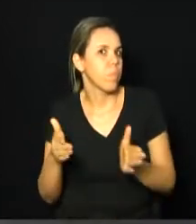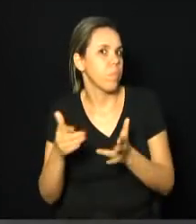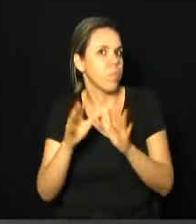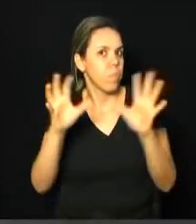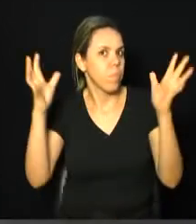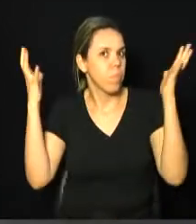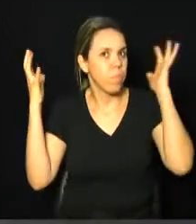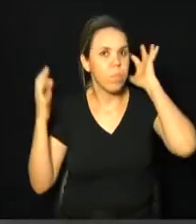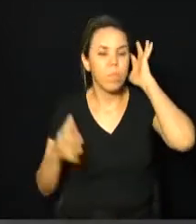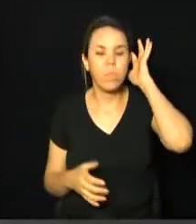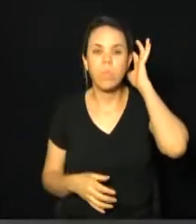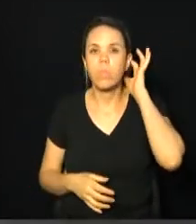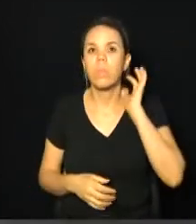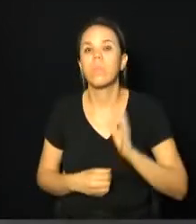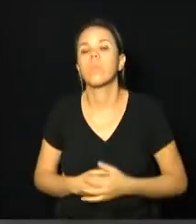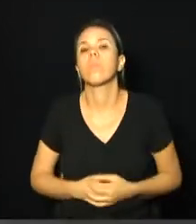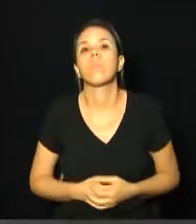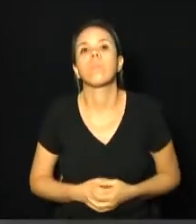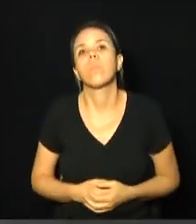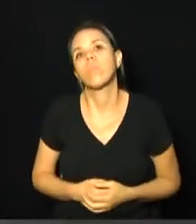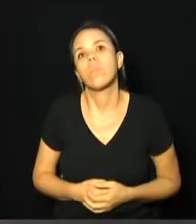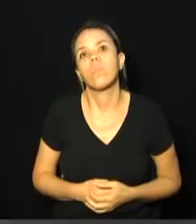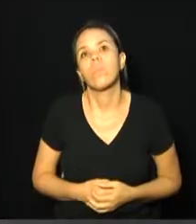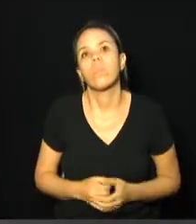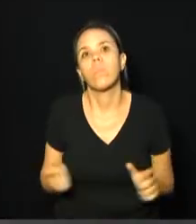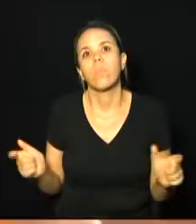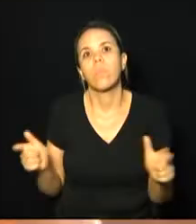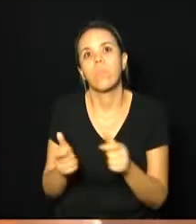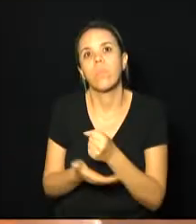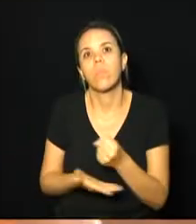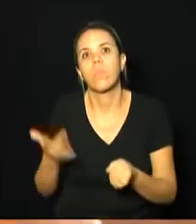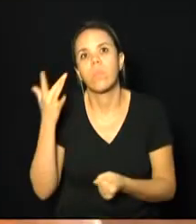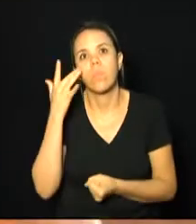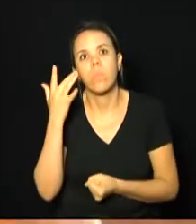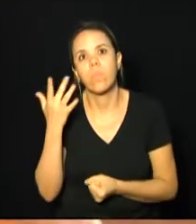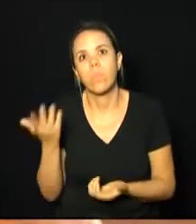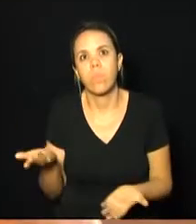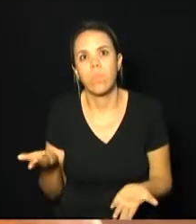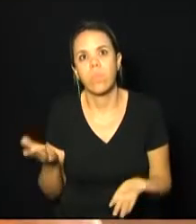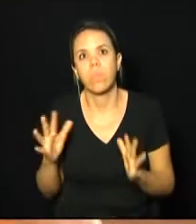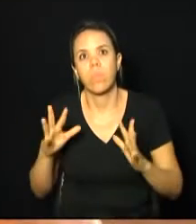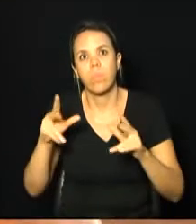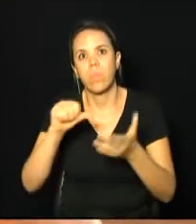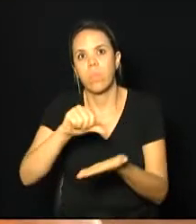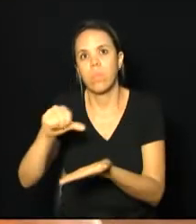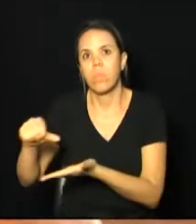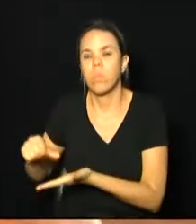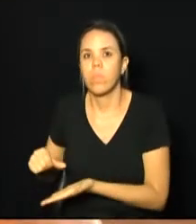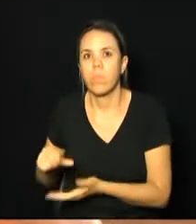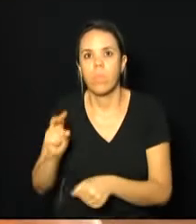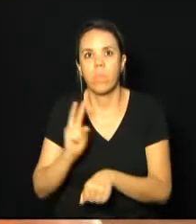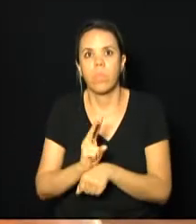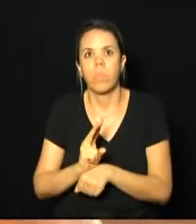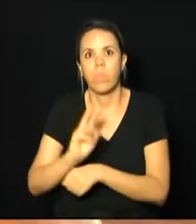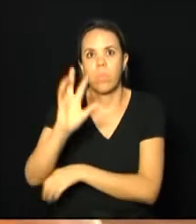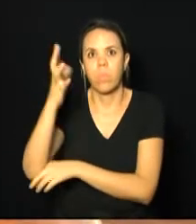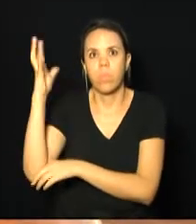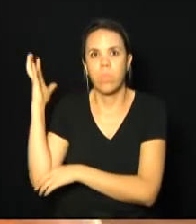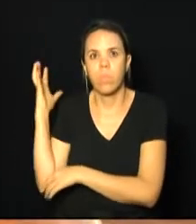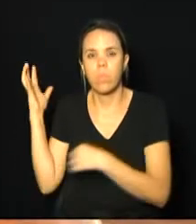tem nascente, né? É o mínimo, né? Eu acho que toda a região de área de preservação